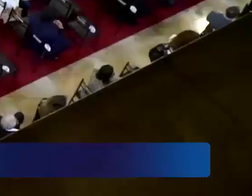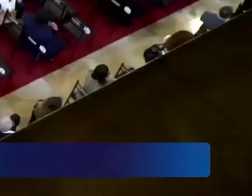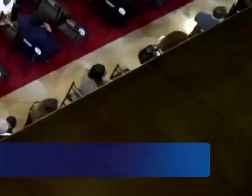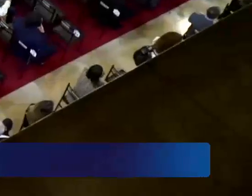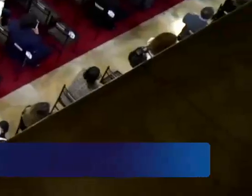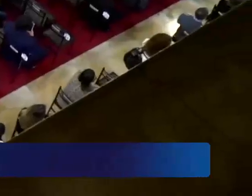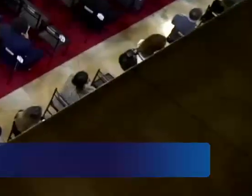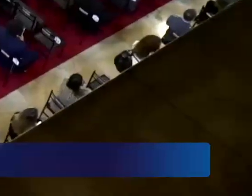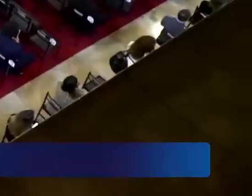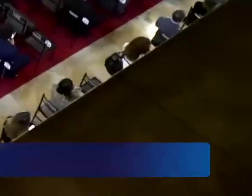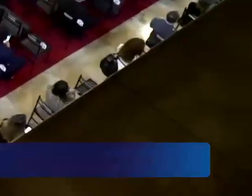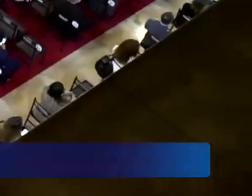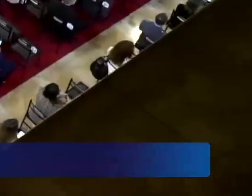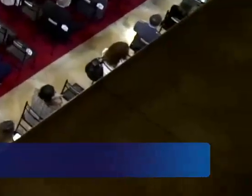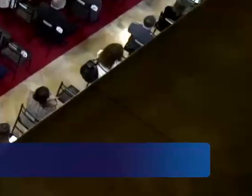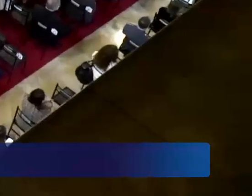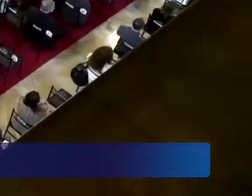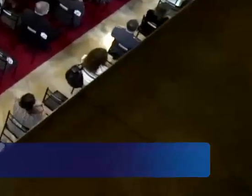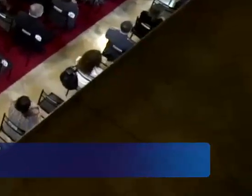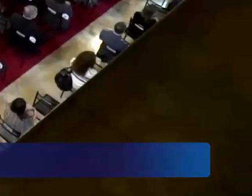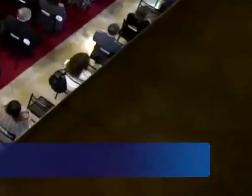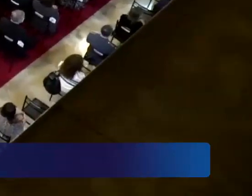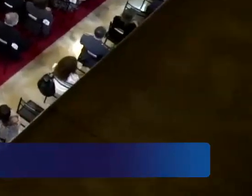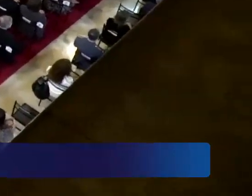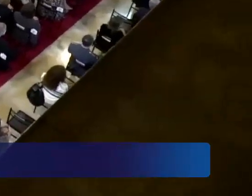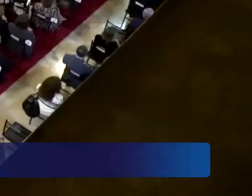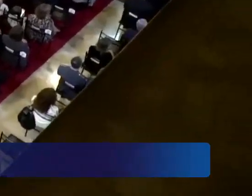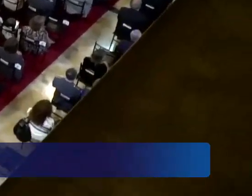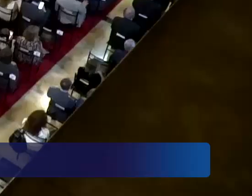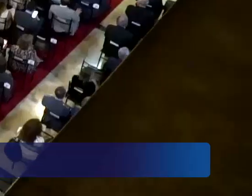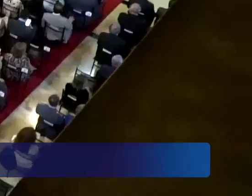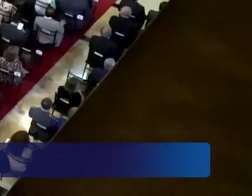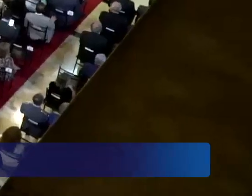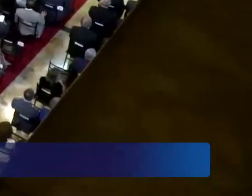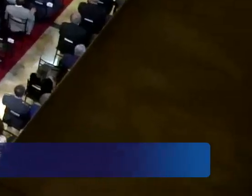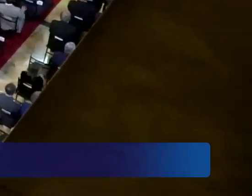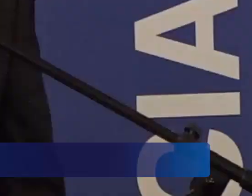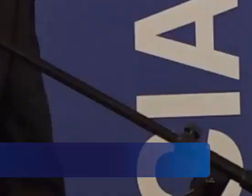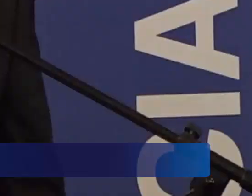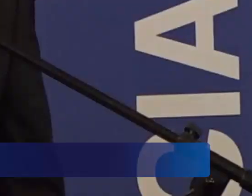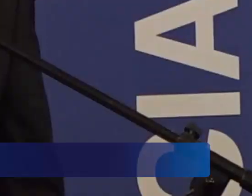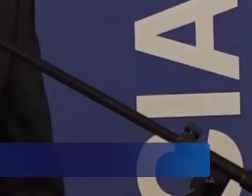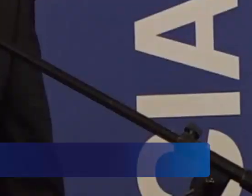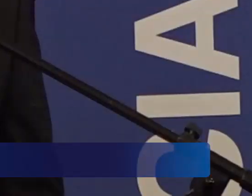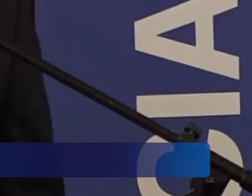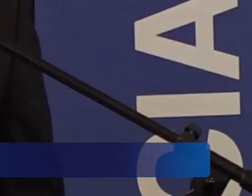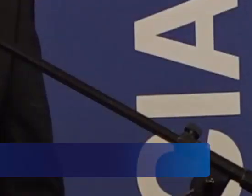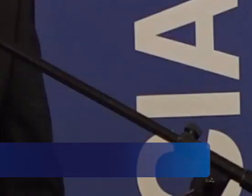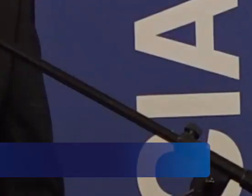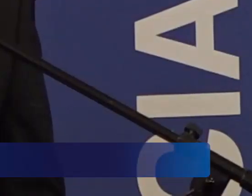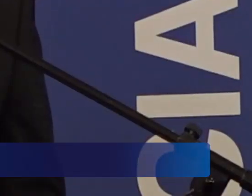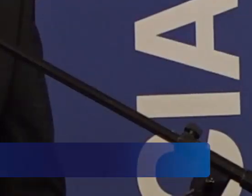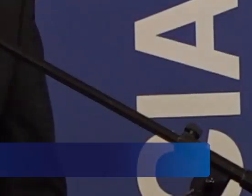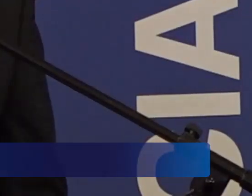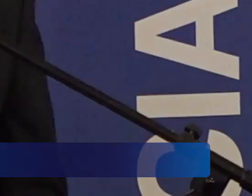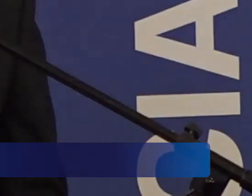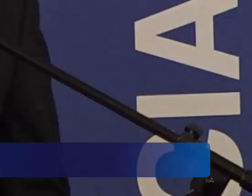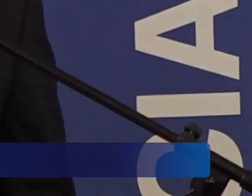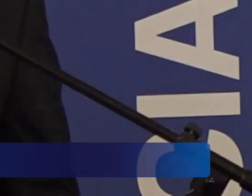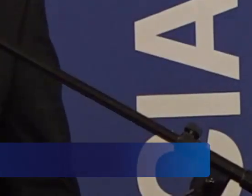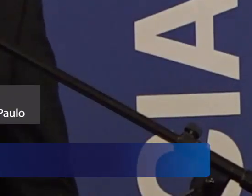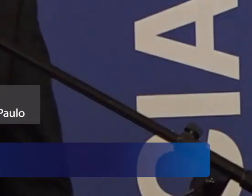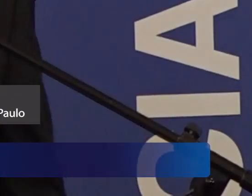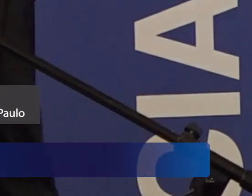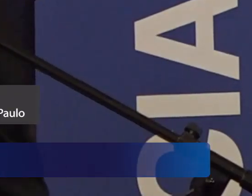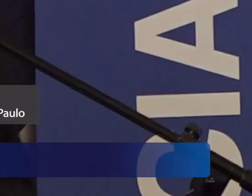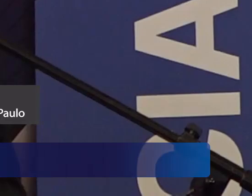corregedor-geral da justiça militar do Estado de São Paulo Dr Mário Luiz Oliveira da Costa Presidente da Associação dos Advogados de São